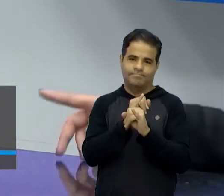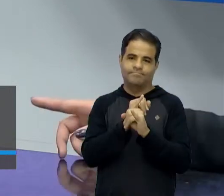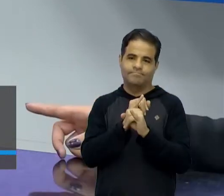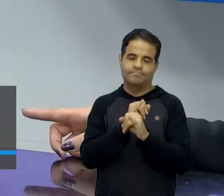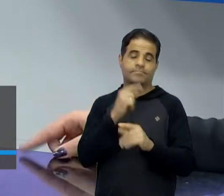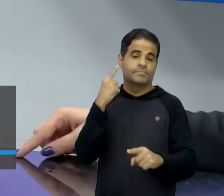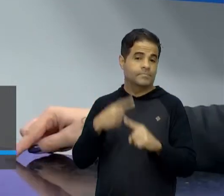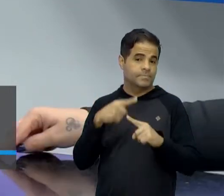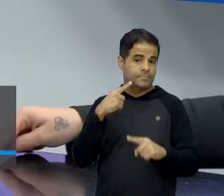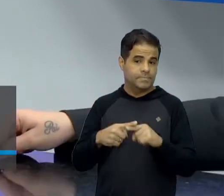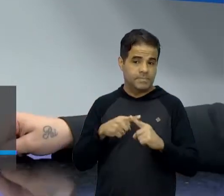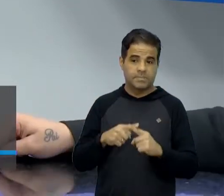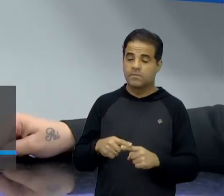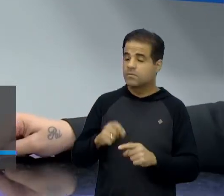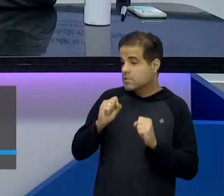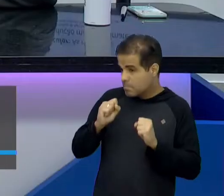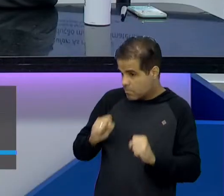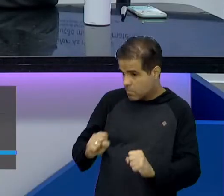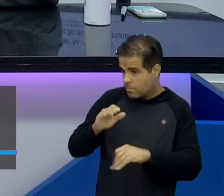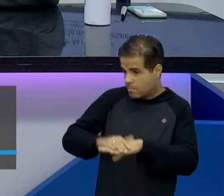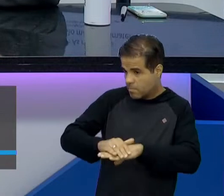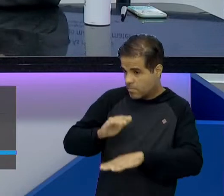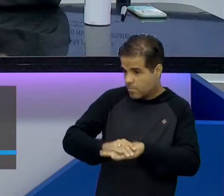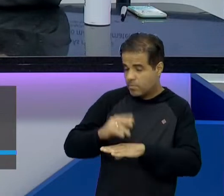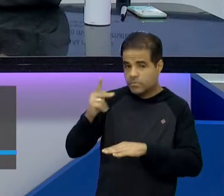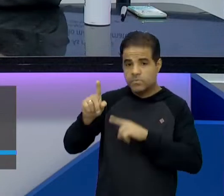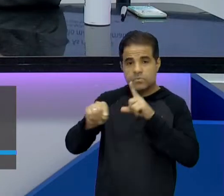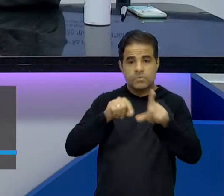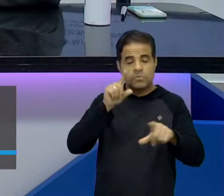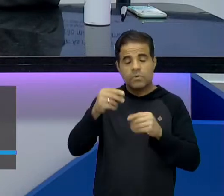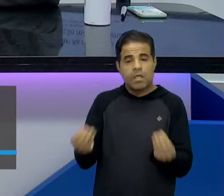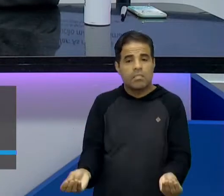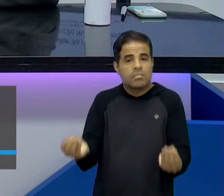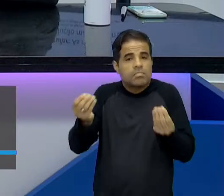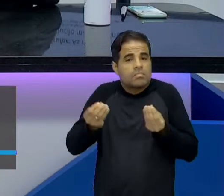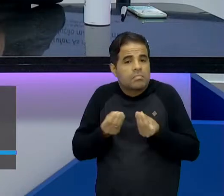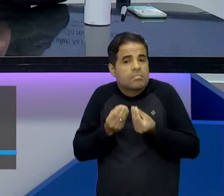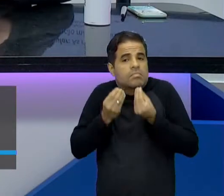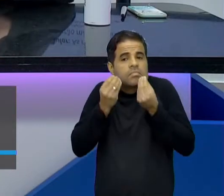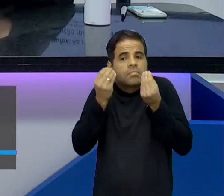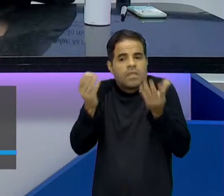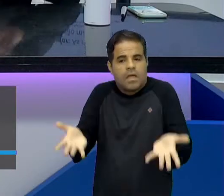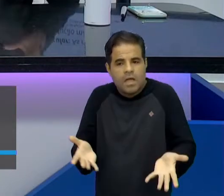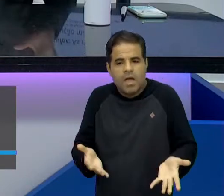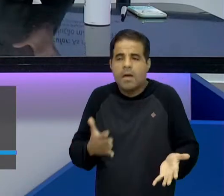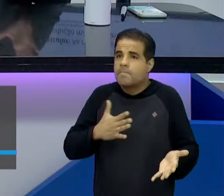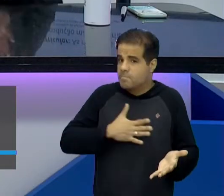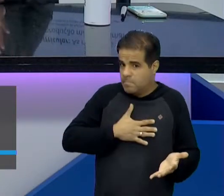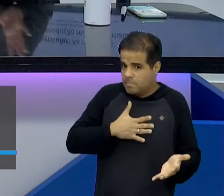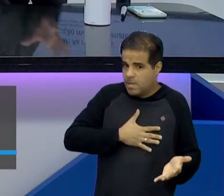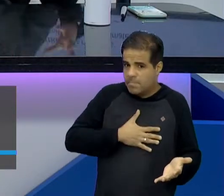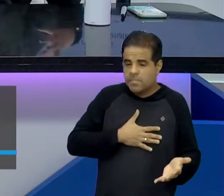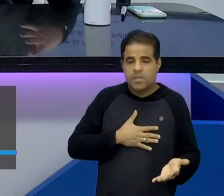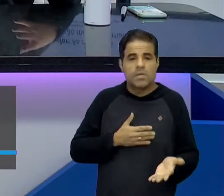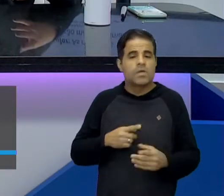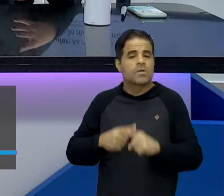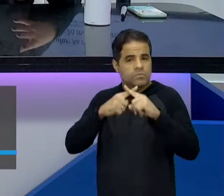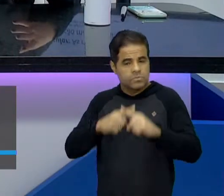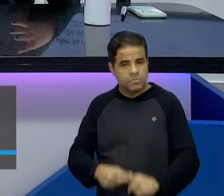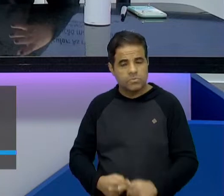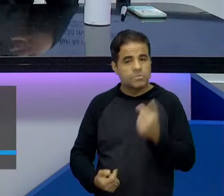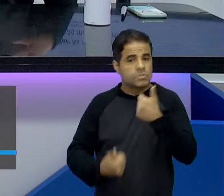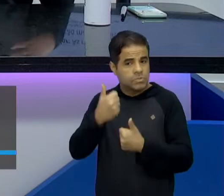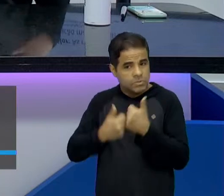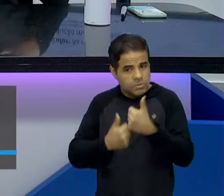Por quê? Até porque você pode escolher aquilo que te dá mais ênfase. Você Pra pode... mim, de repente, num jogo de